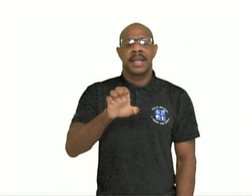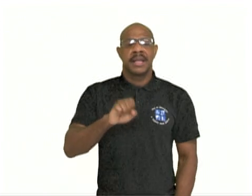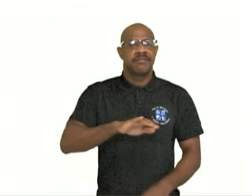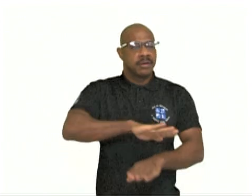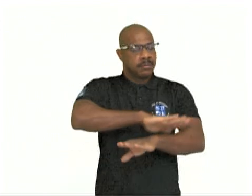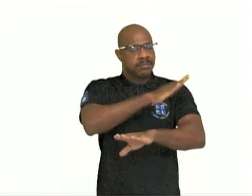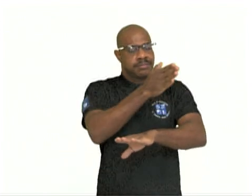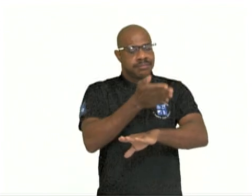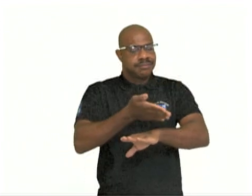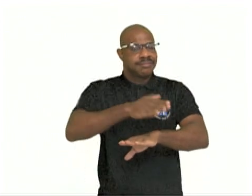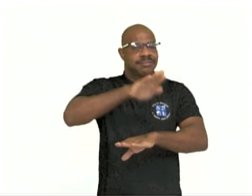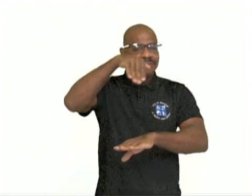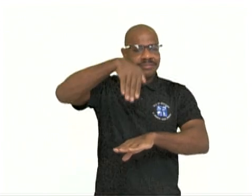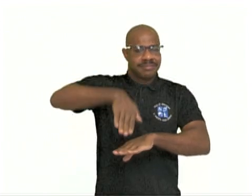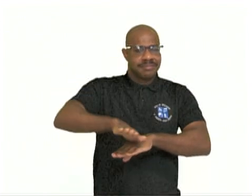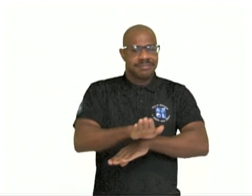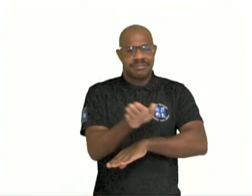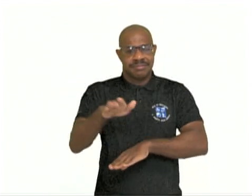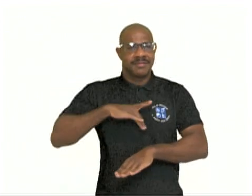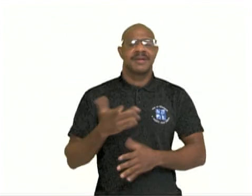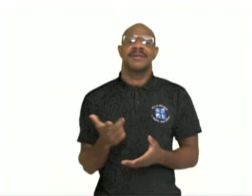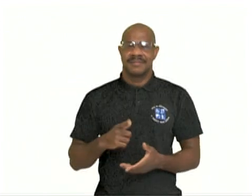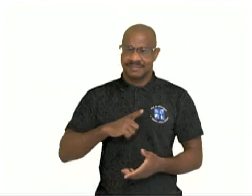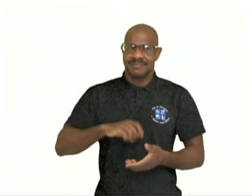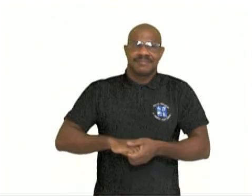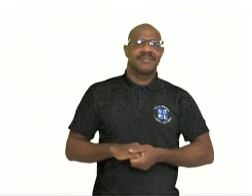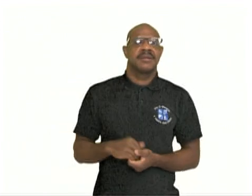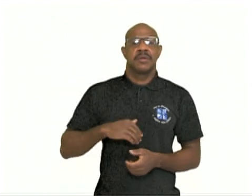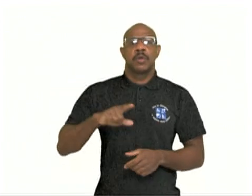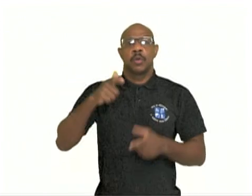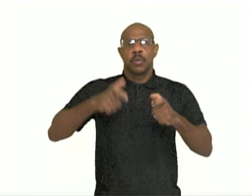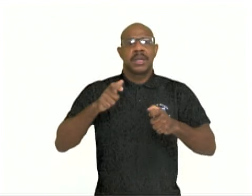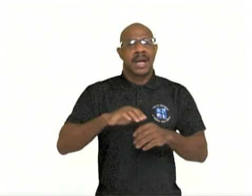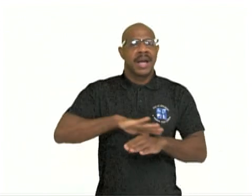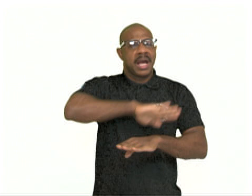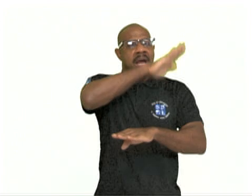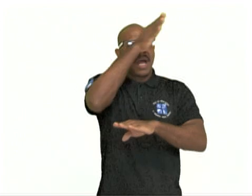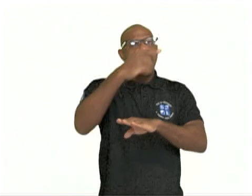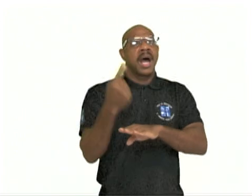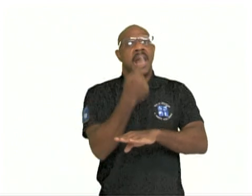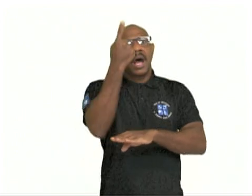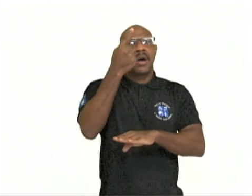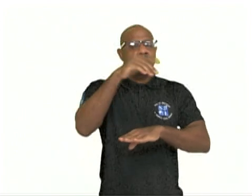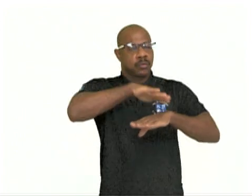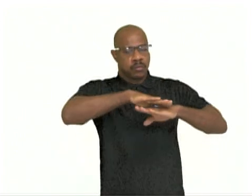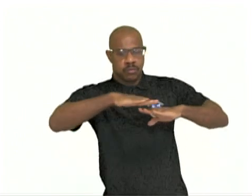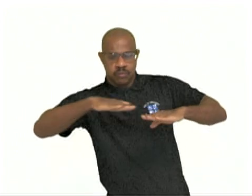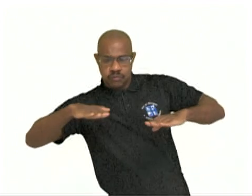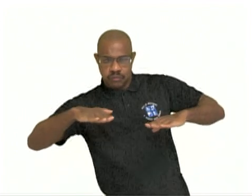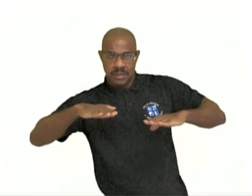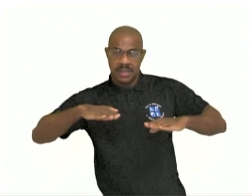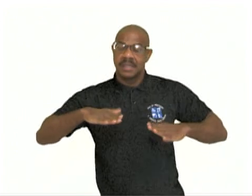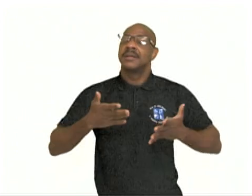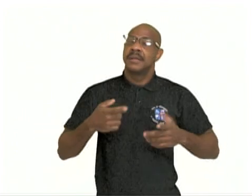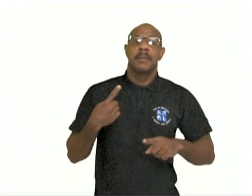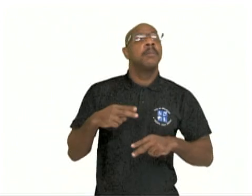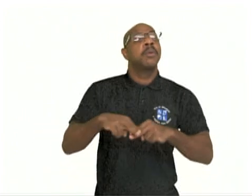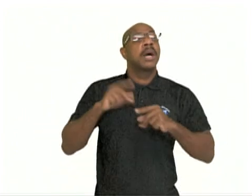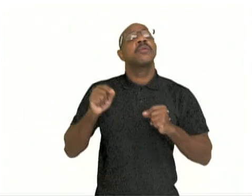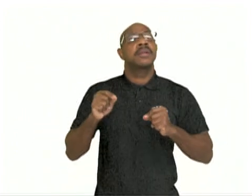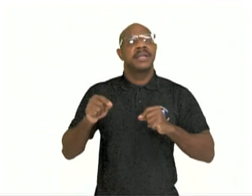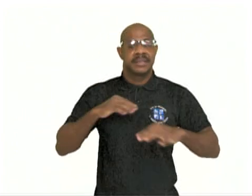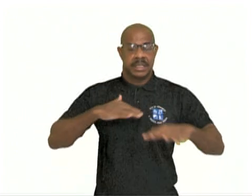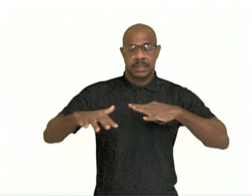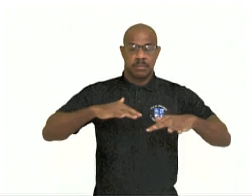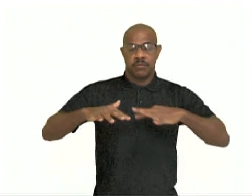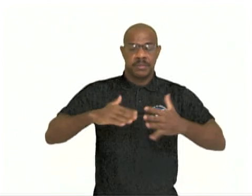uma superfície irregular, lugares mais altos, lugares mais baixos, graças a toda essa dinâmica interna, que é